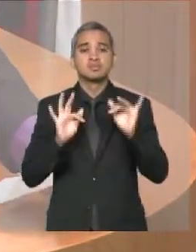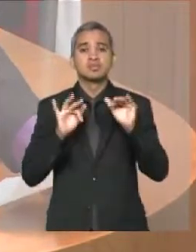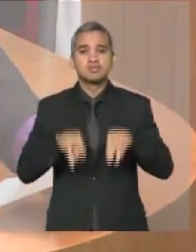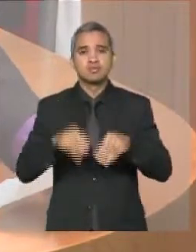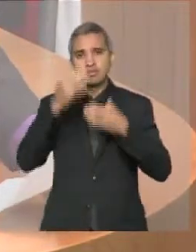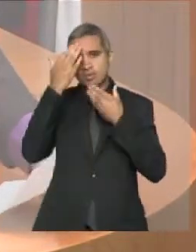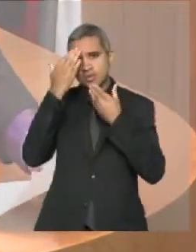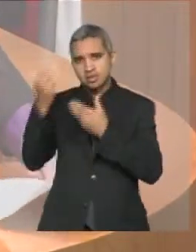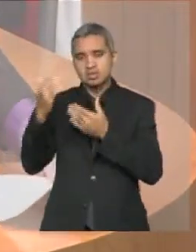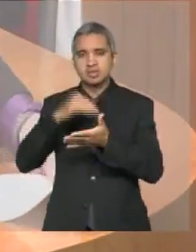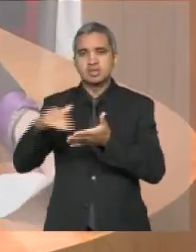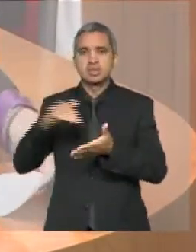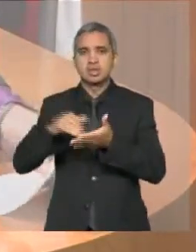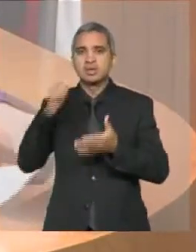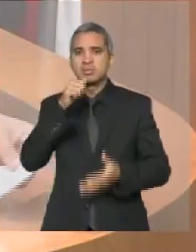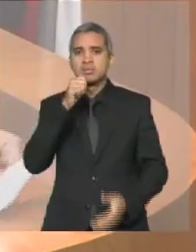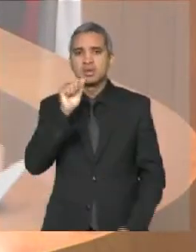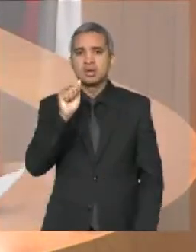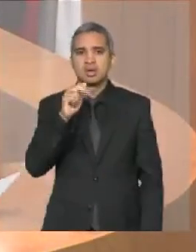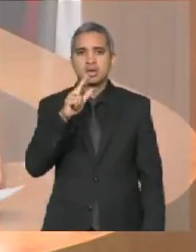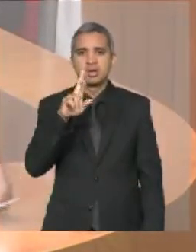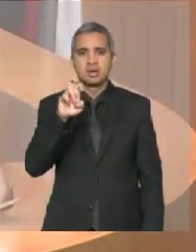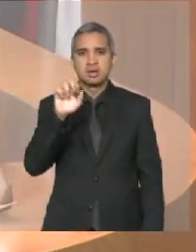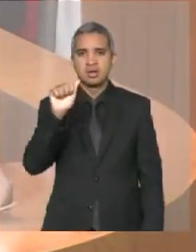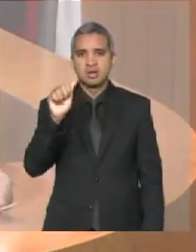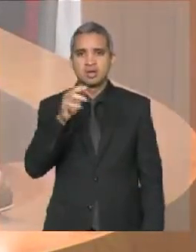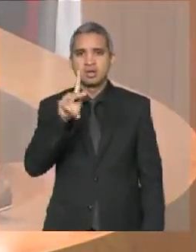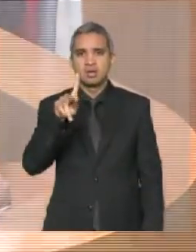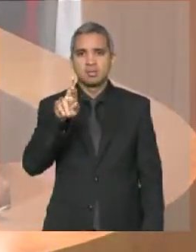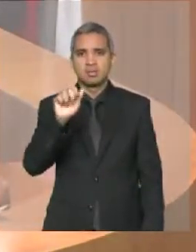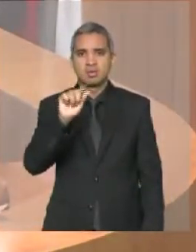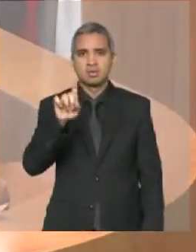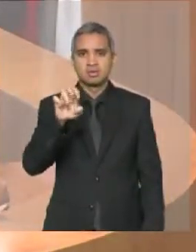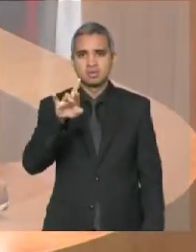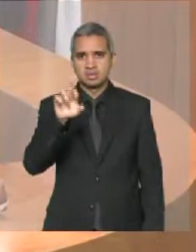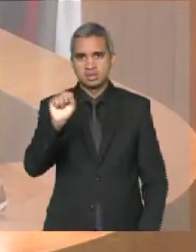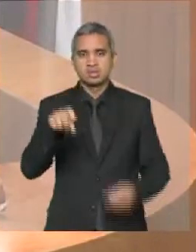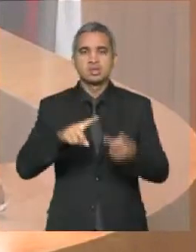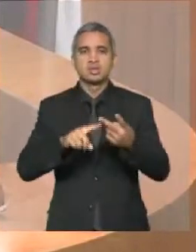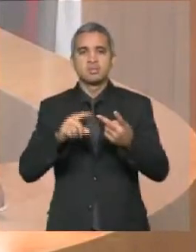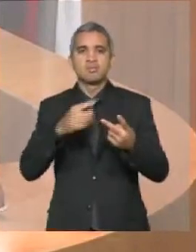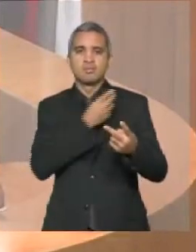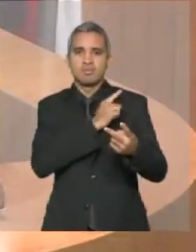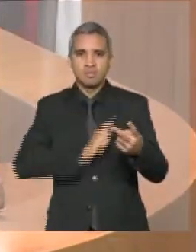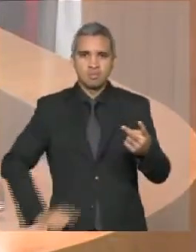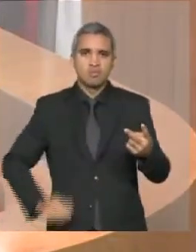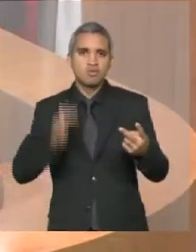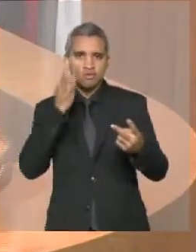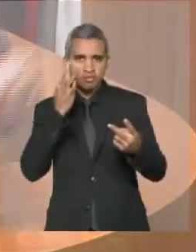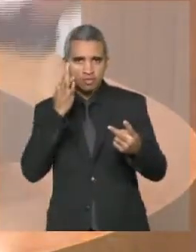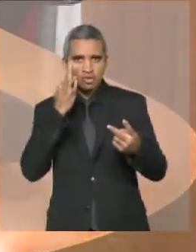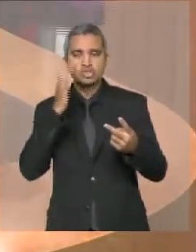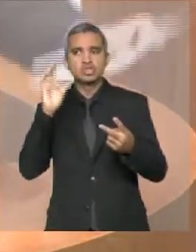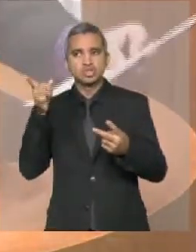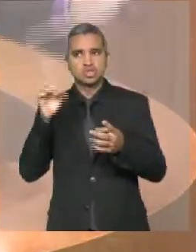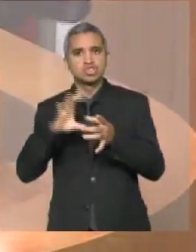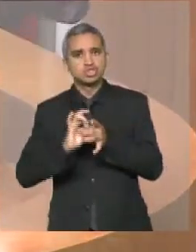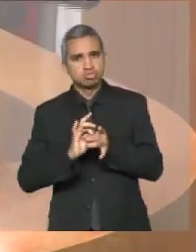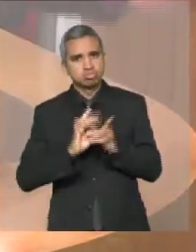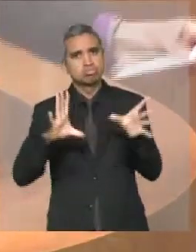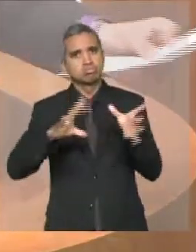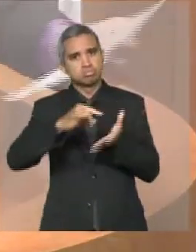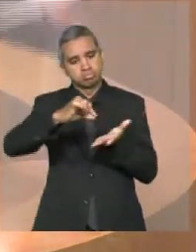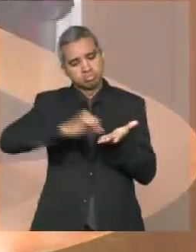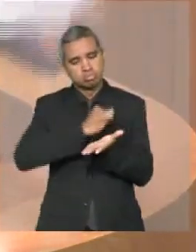Educação, Áurea Prazeres, e ao governador Flávio Dino, por já ter garantido a construção da escola no Parque Alvorada e a reforma de 4